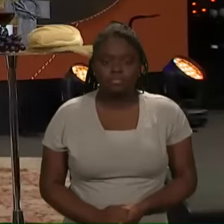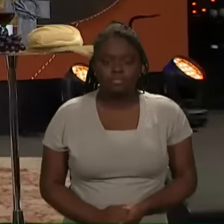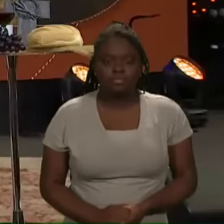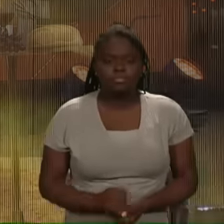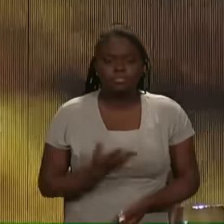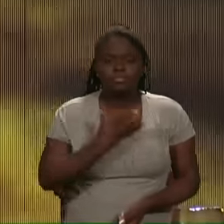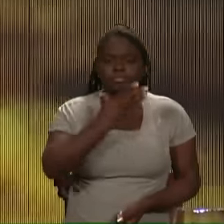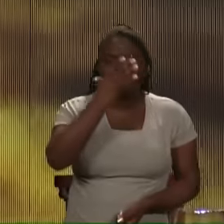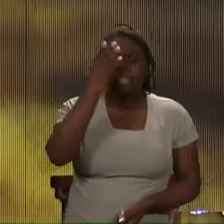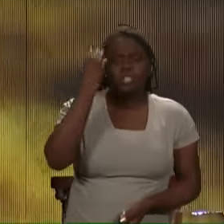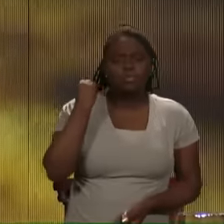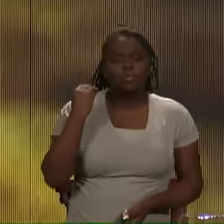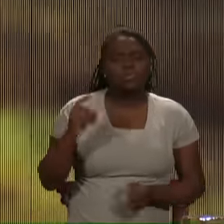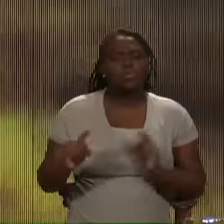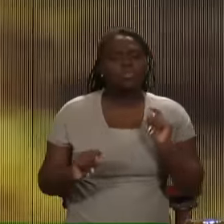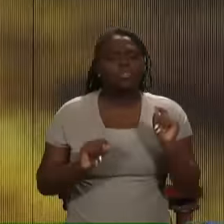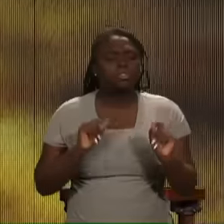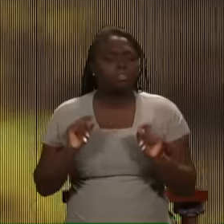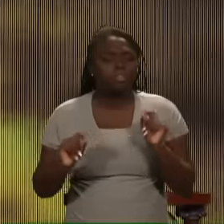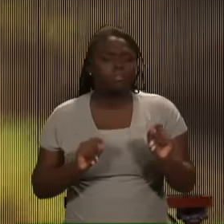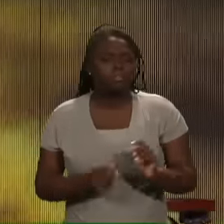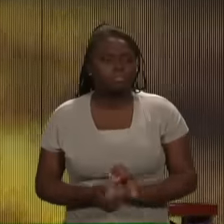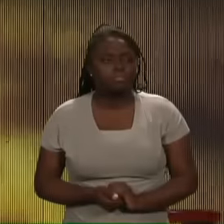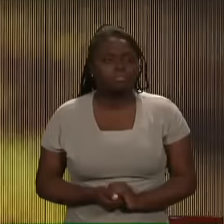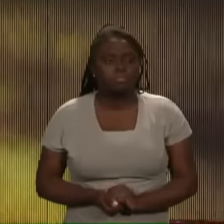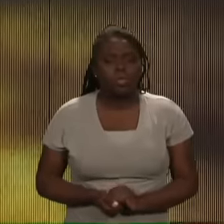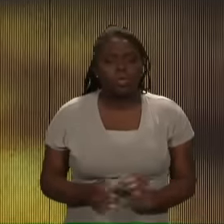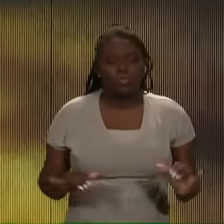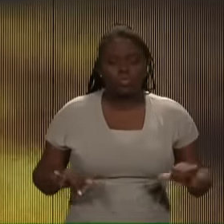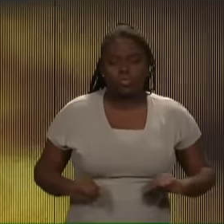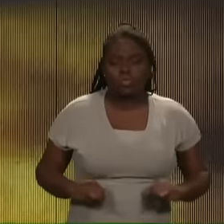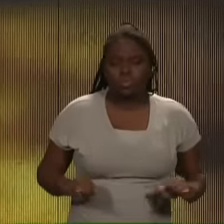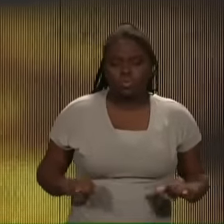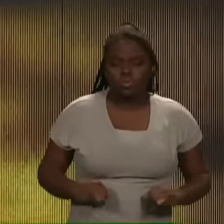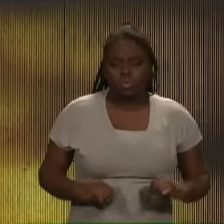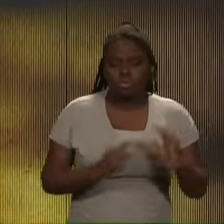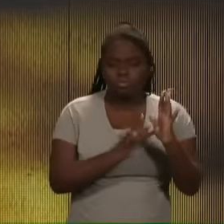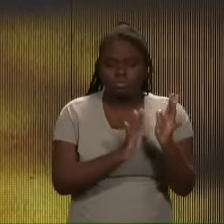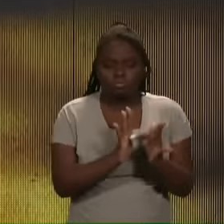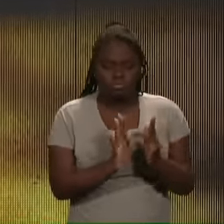Esquecemos de quê? Não esquecemos do sofrimento dele.